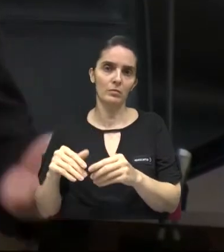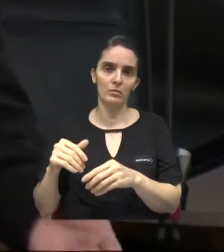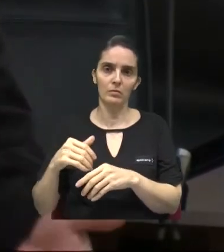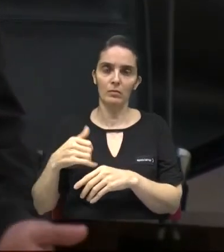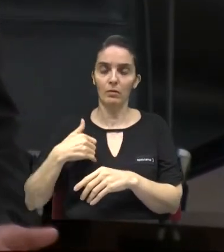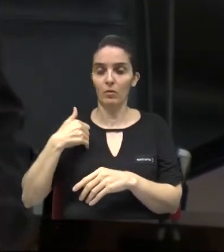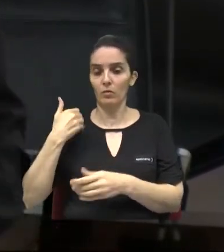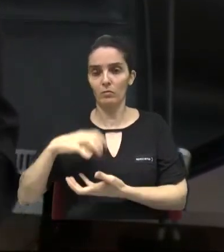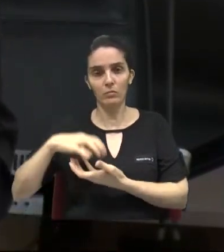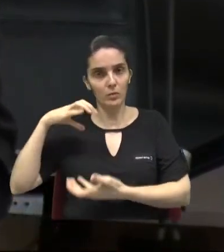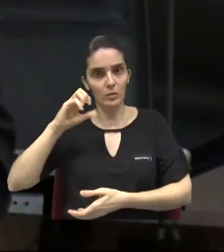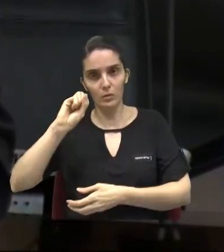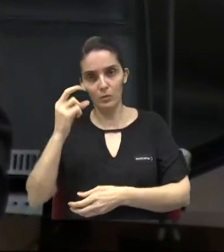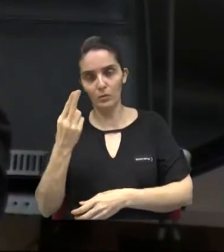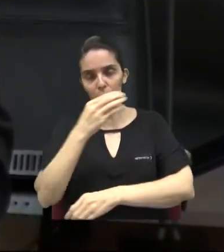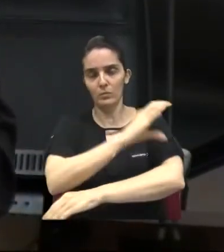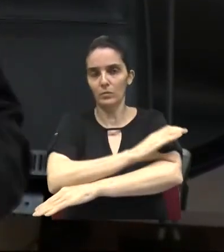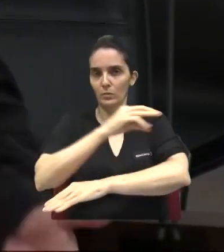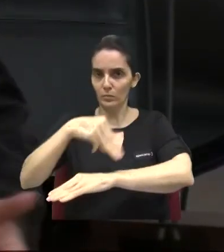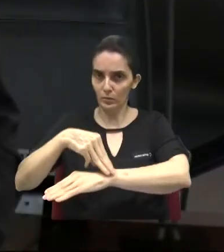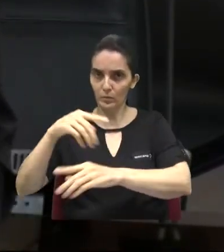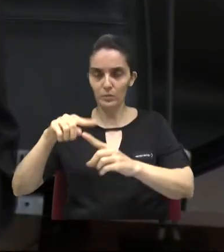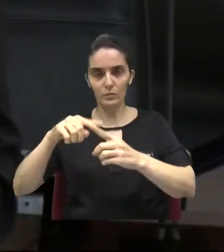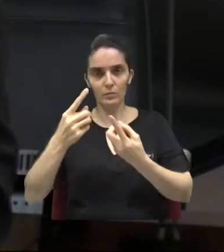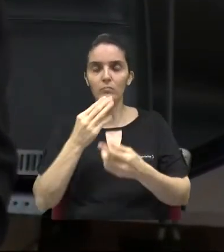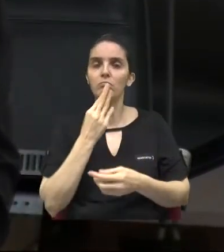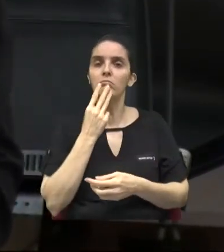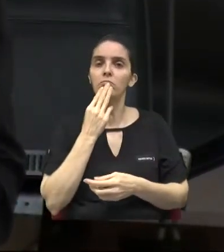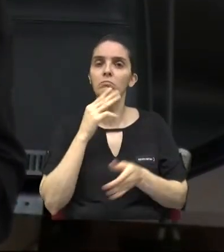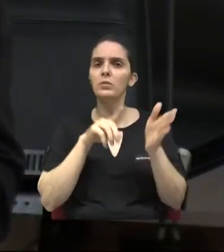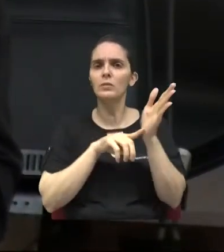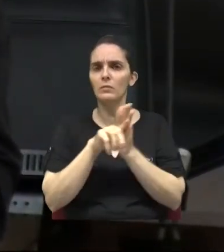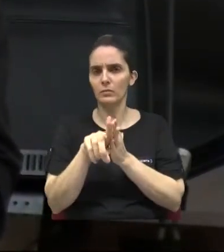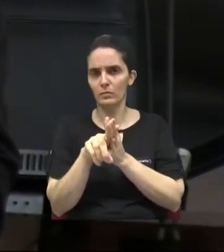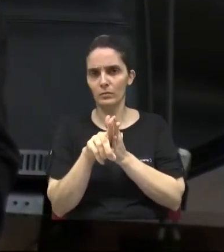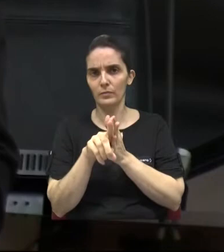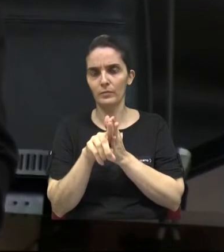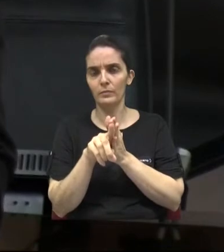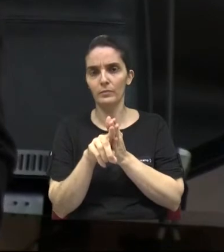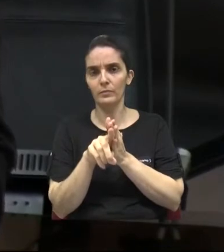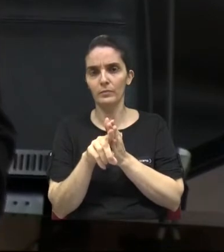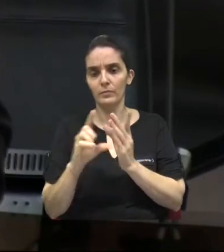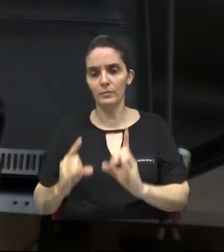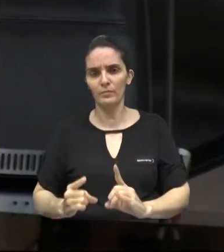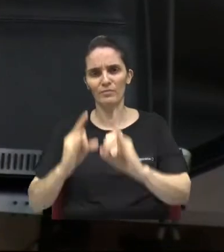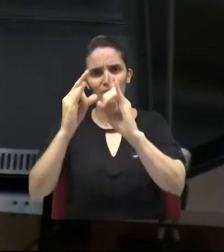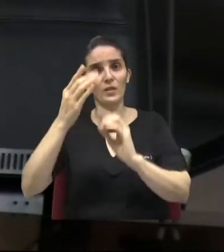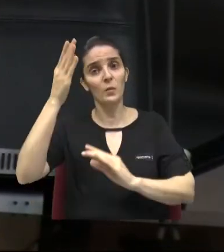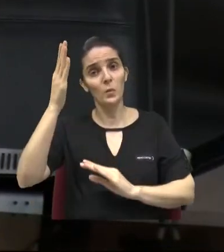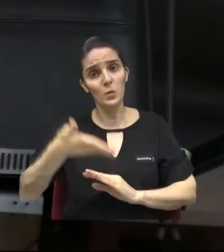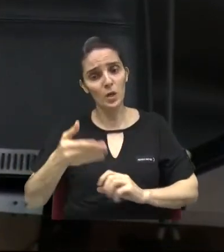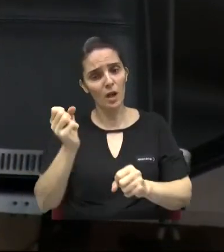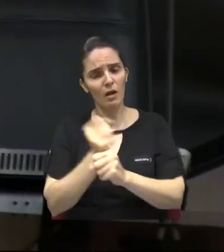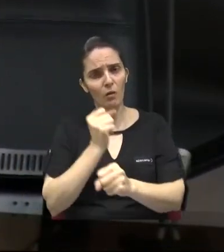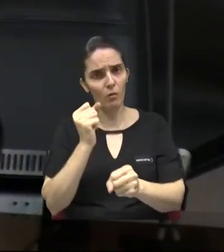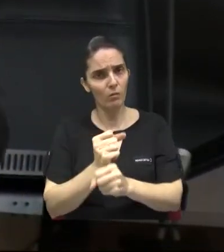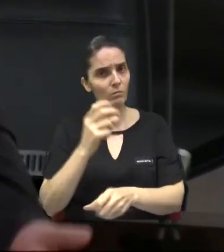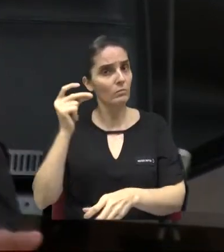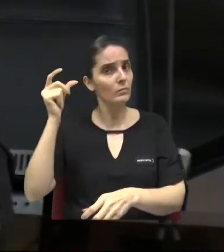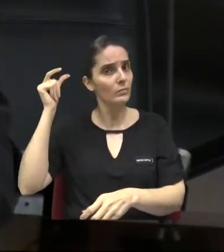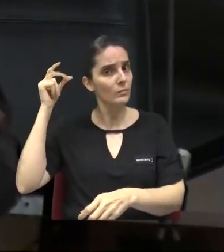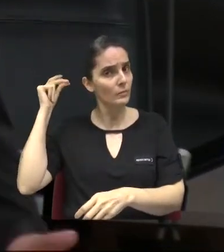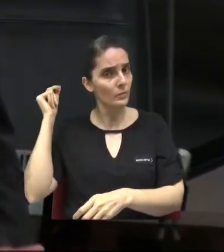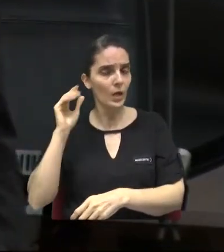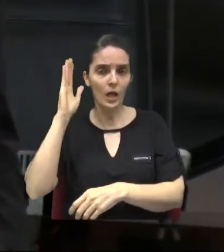ou o CEPROSOM, mas o meu questionamento seria, aquele prédio já estava construído há um bom tempo,